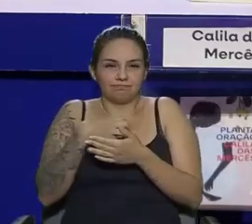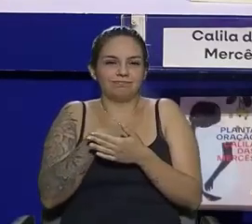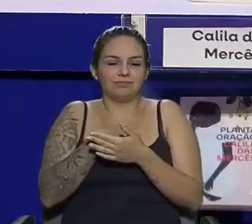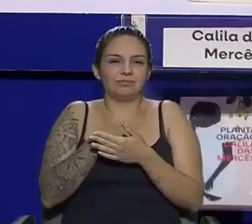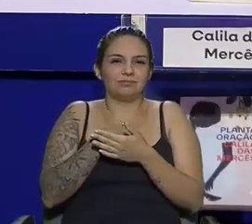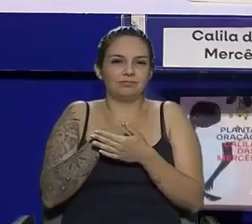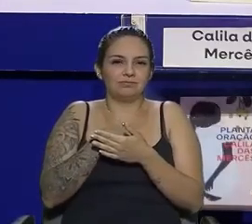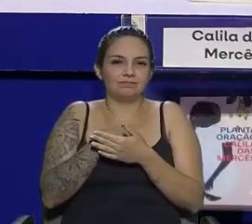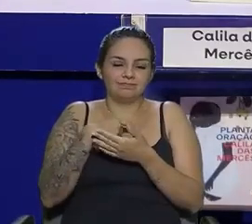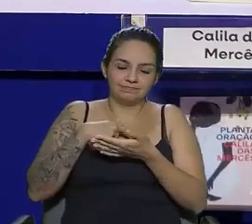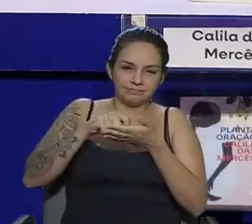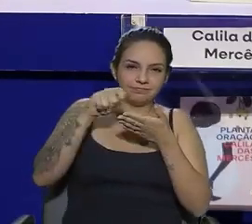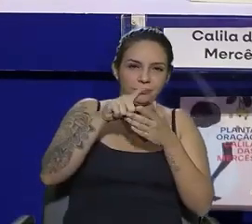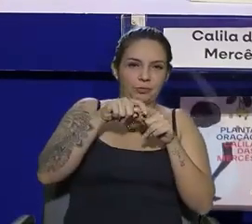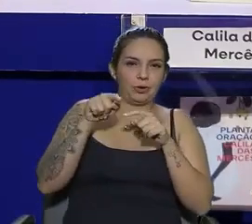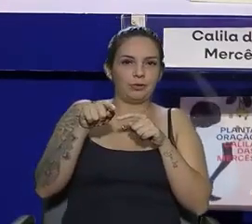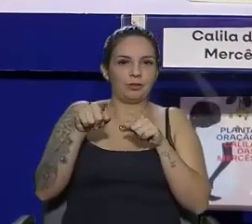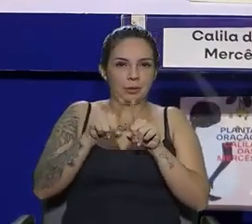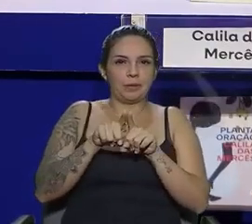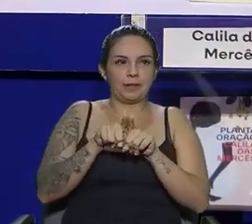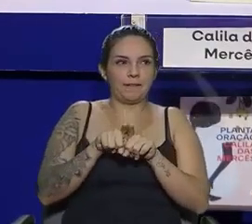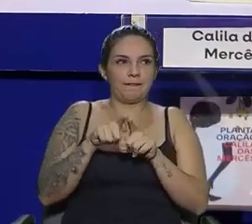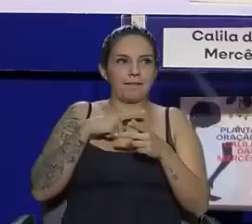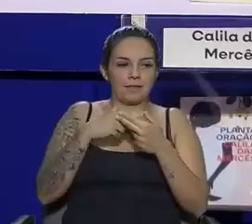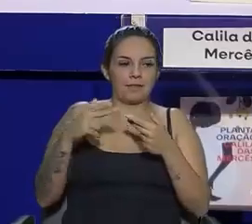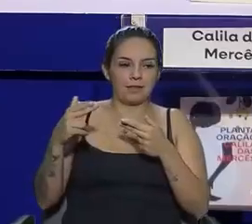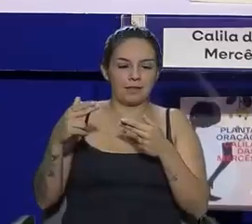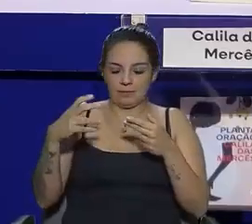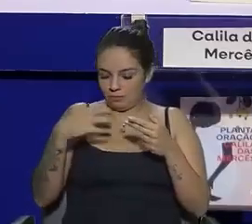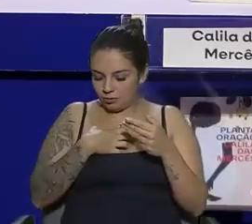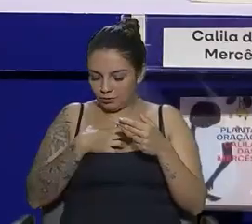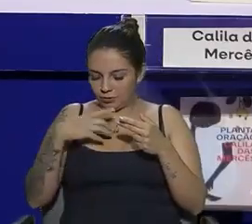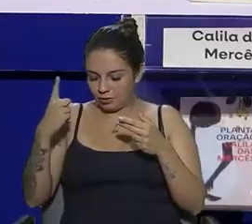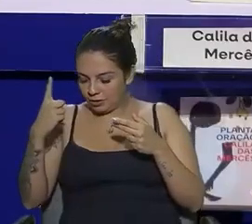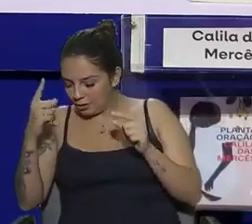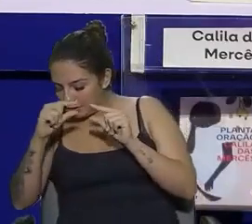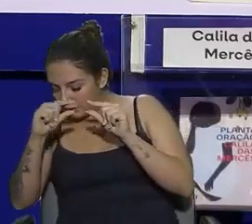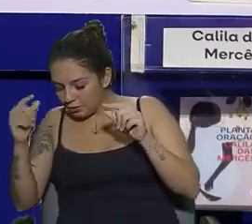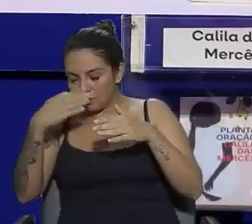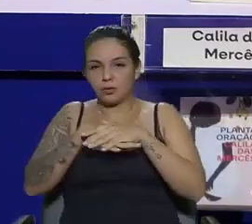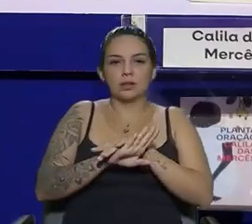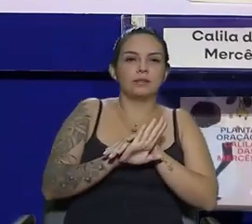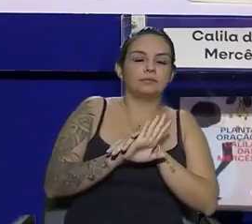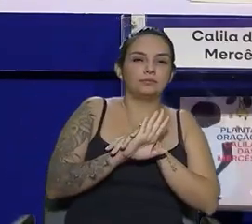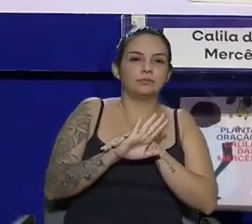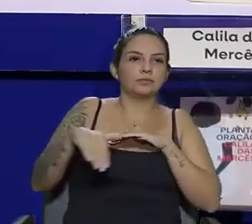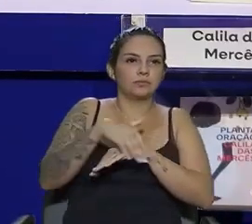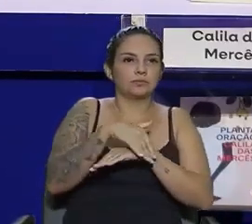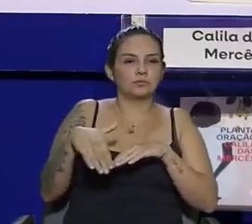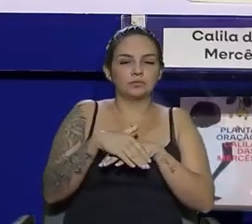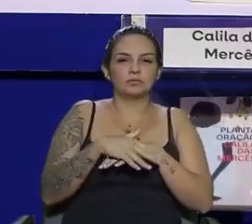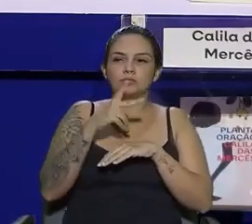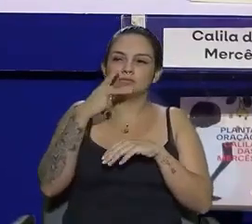incomodando. Então, eu escrevo por esse motivo também. Tem alguma coisa que me incomoda, tem uma frase que eu guardei da